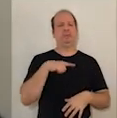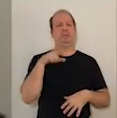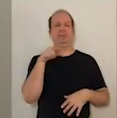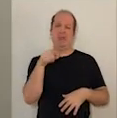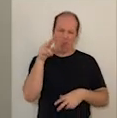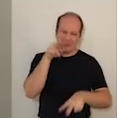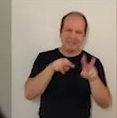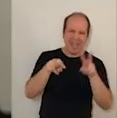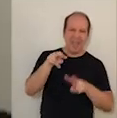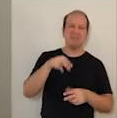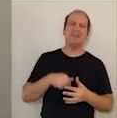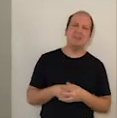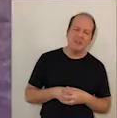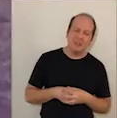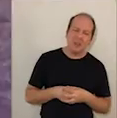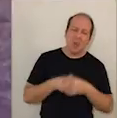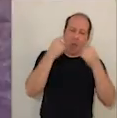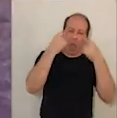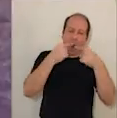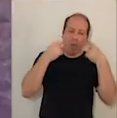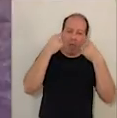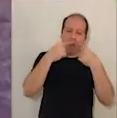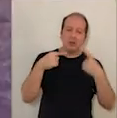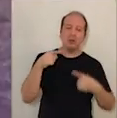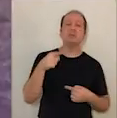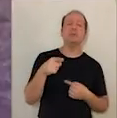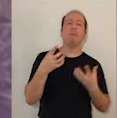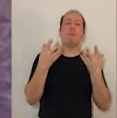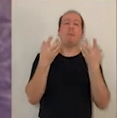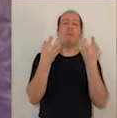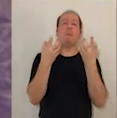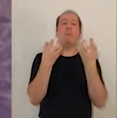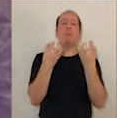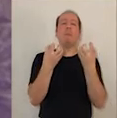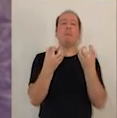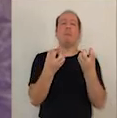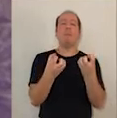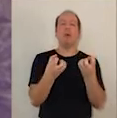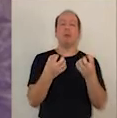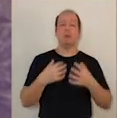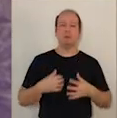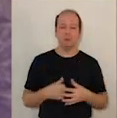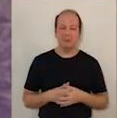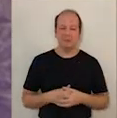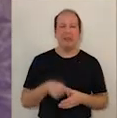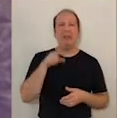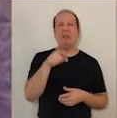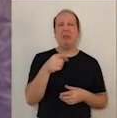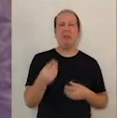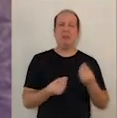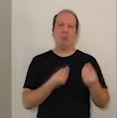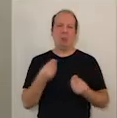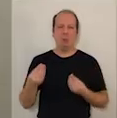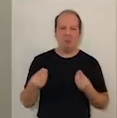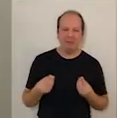Observe esses olhos apagados, essa mão seca, esternada, esse rosto petrificado.